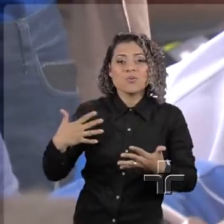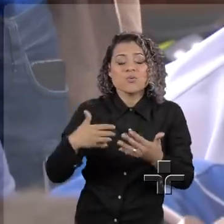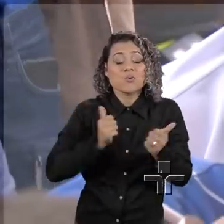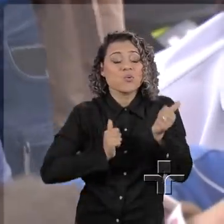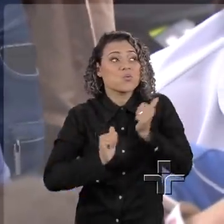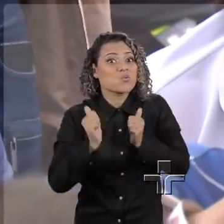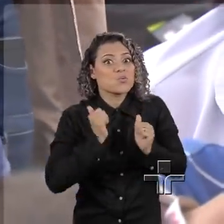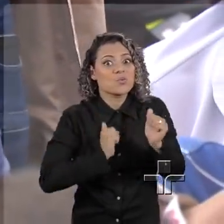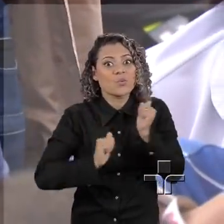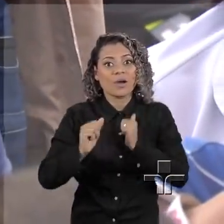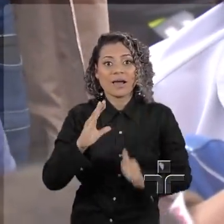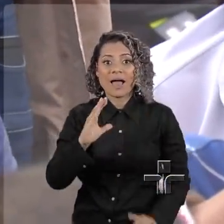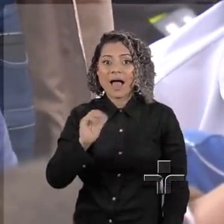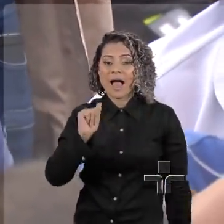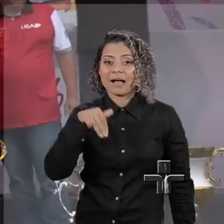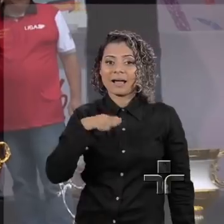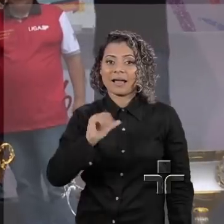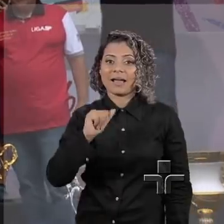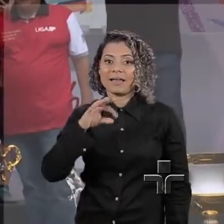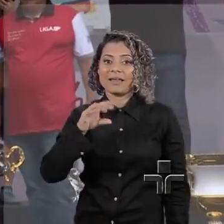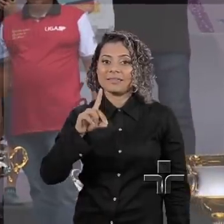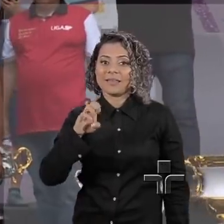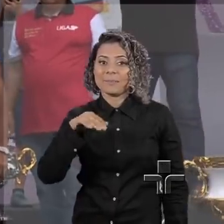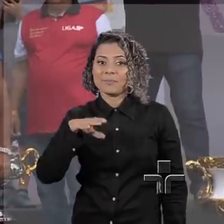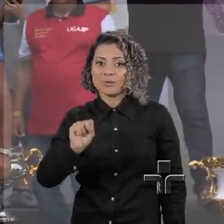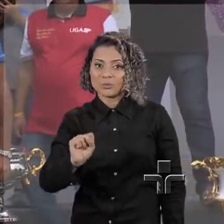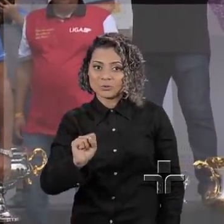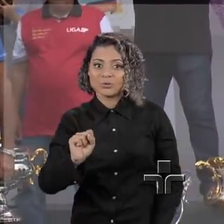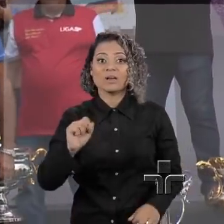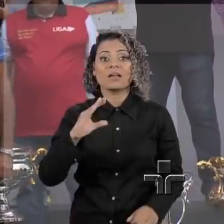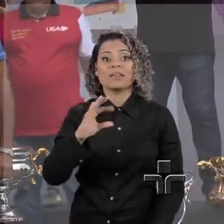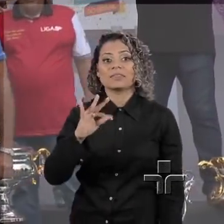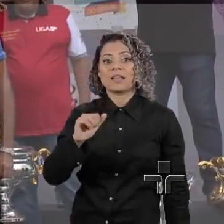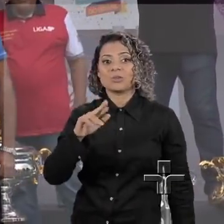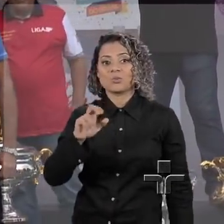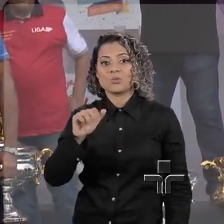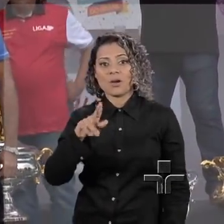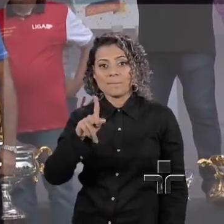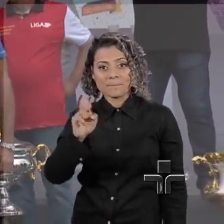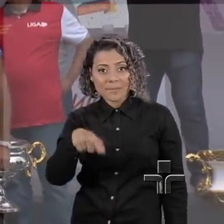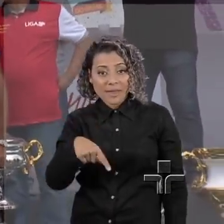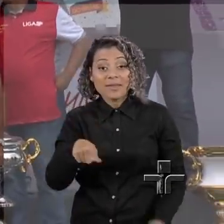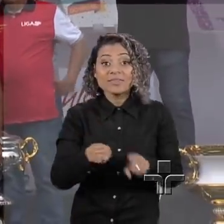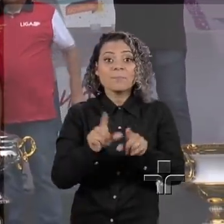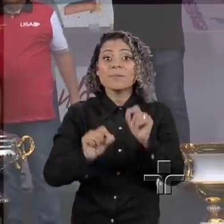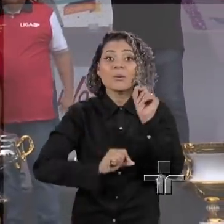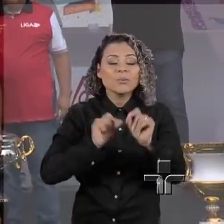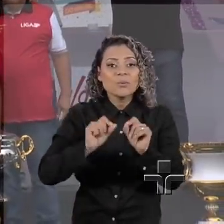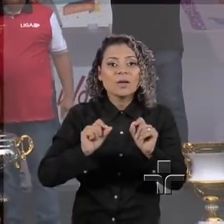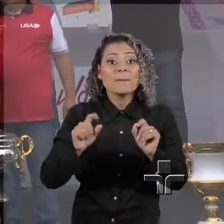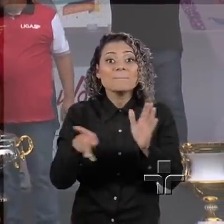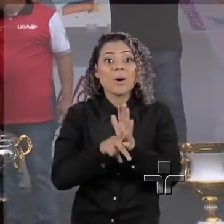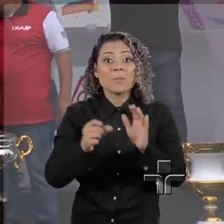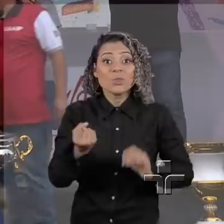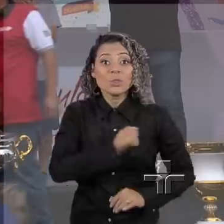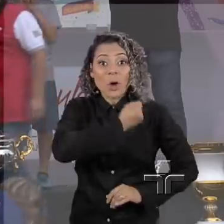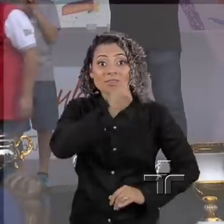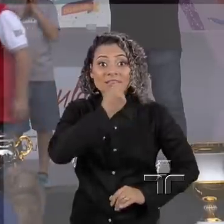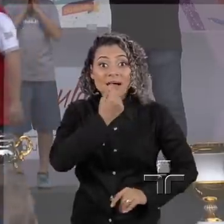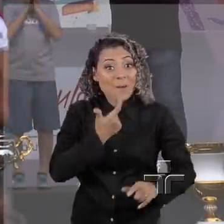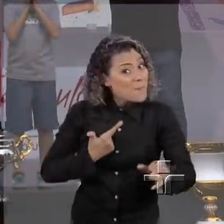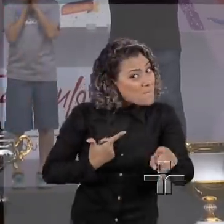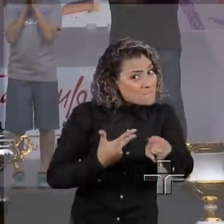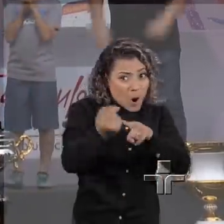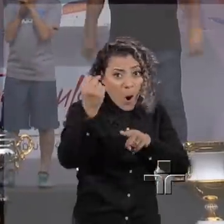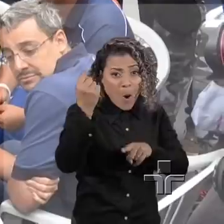A Acadêmicos do Tatuapé só colocou a mão no título quando o jurado do quesito final deu a nota e anunciou